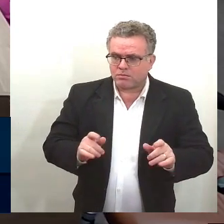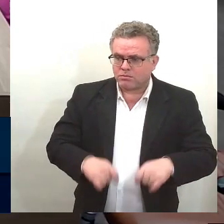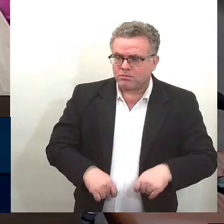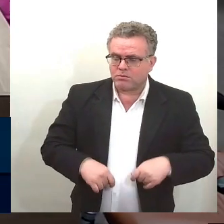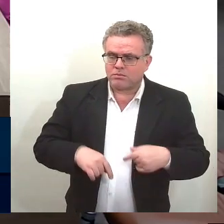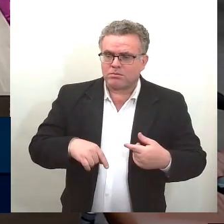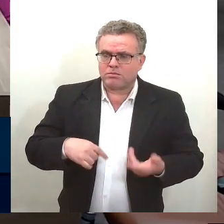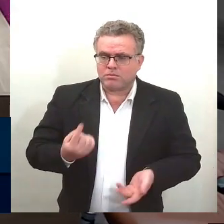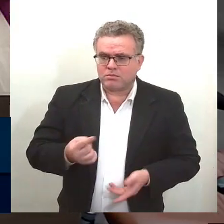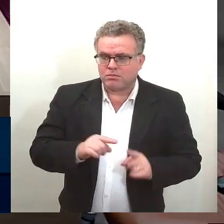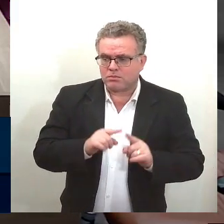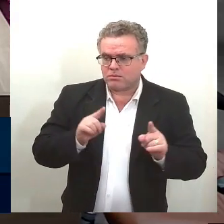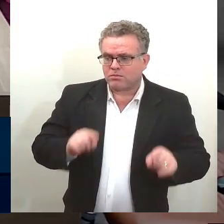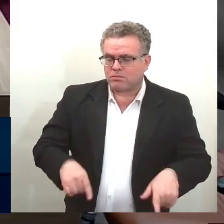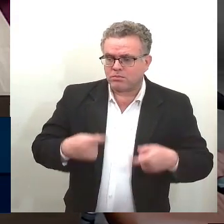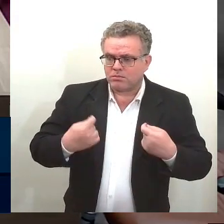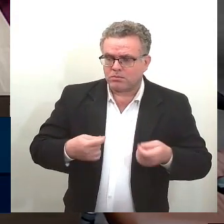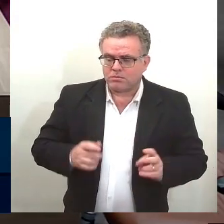Estado.